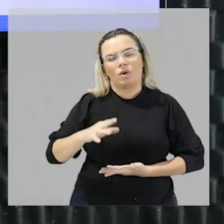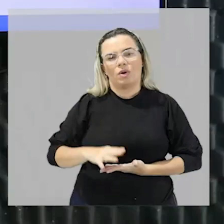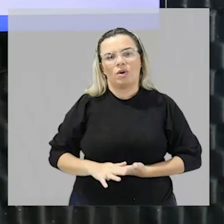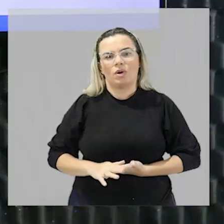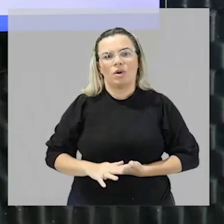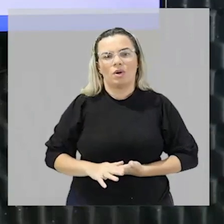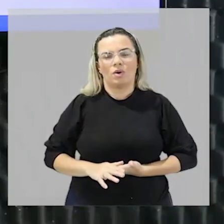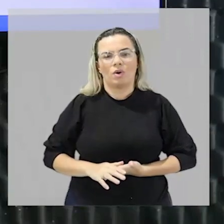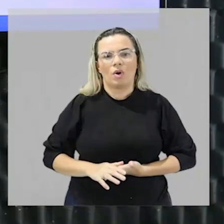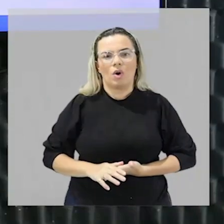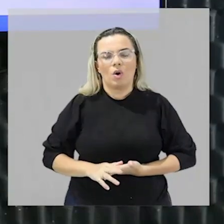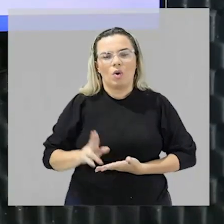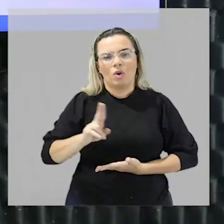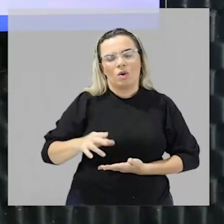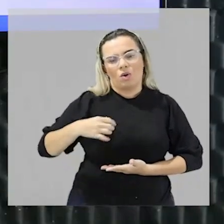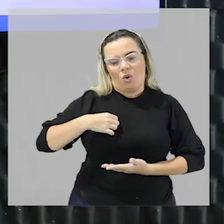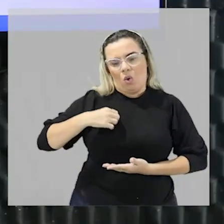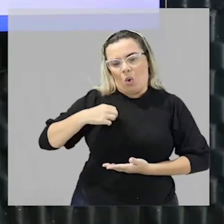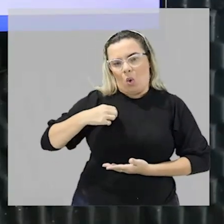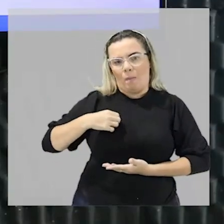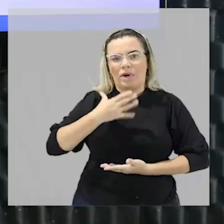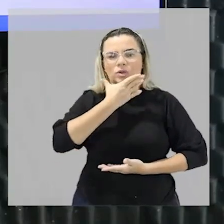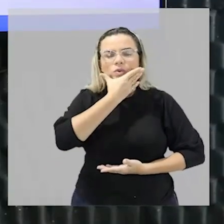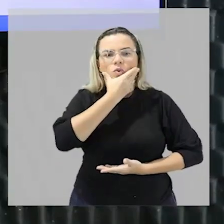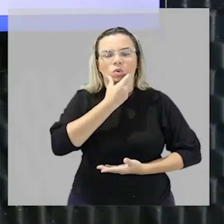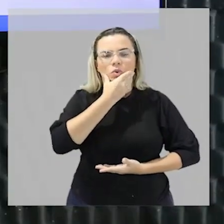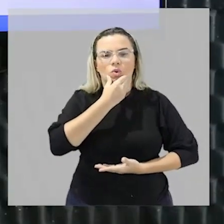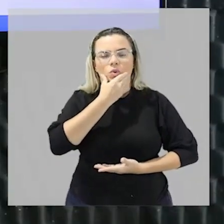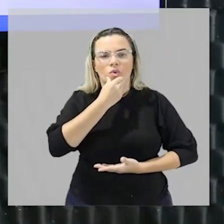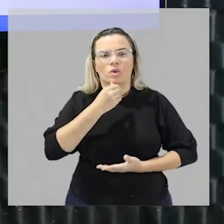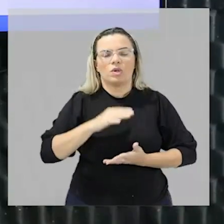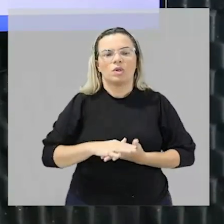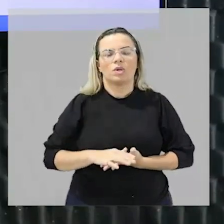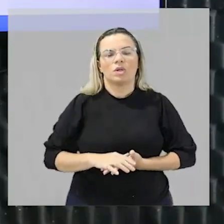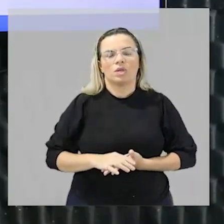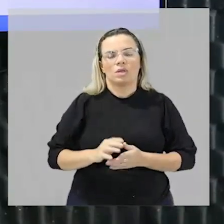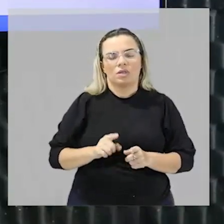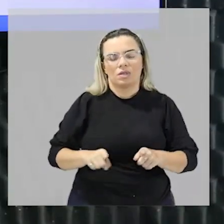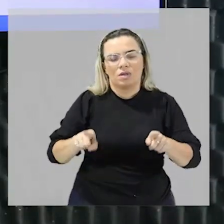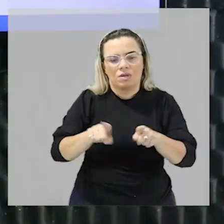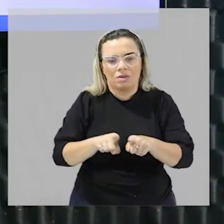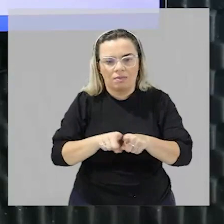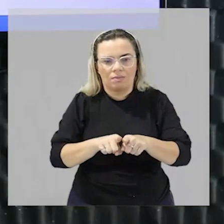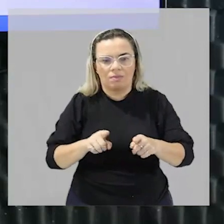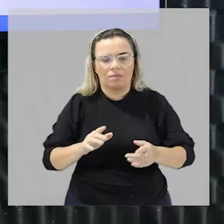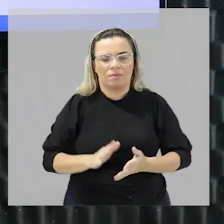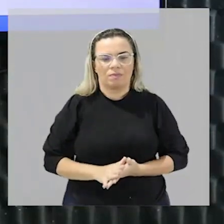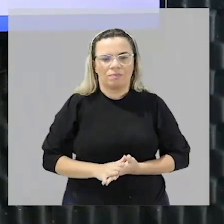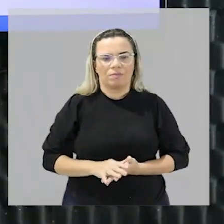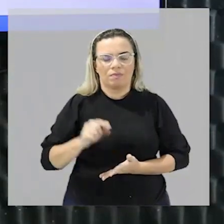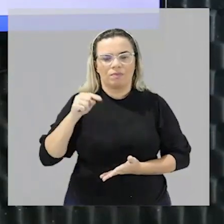outras indumentárias de homens, como vestir roupas de homens, e até mesmo adotar nome de